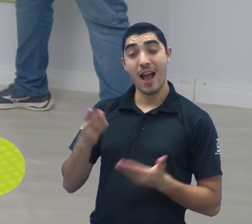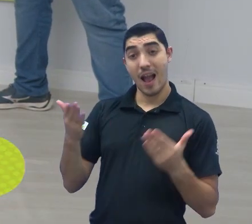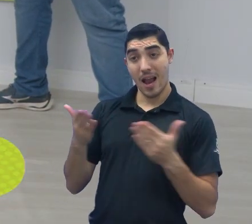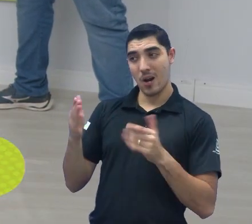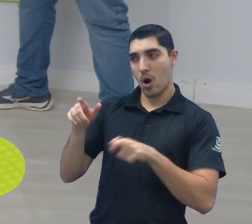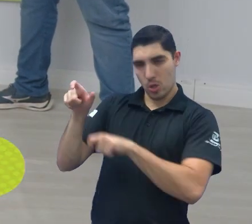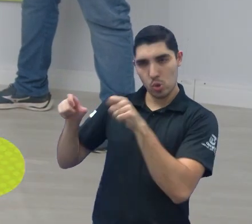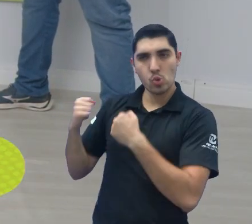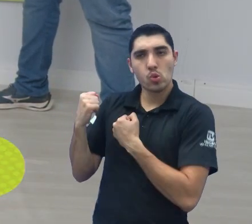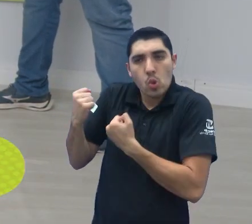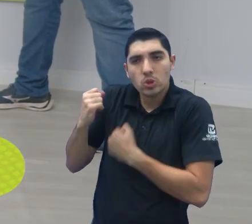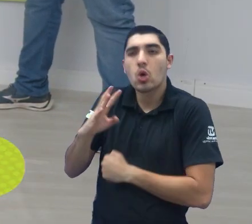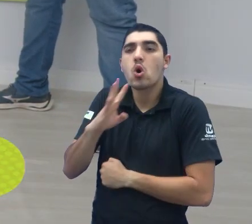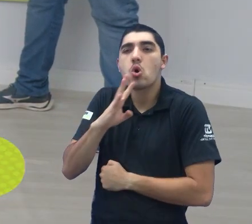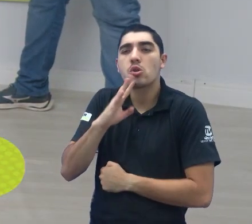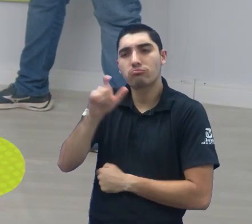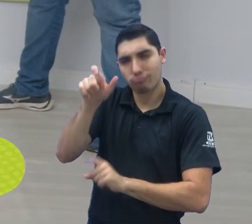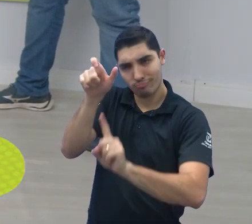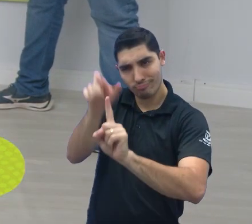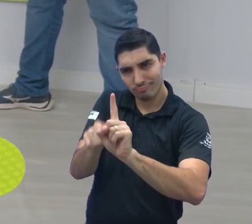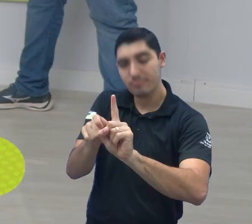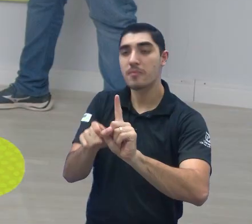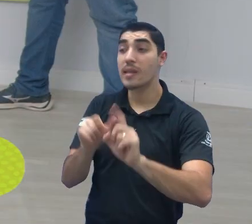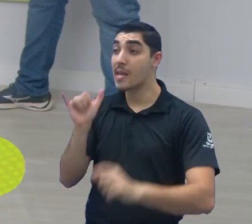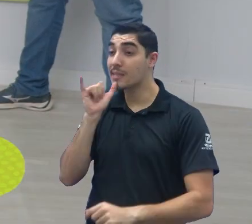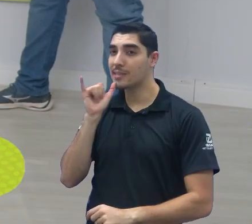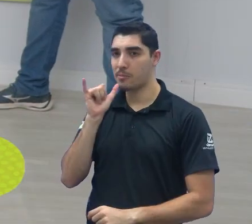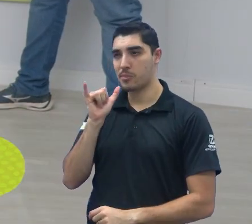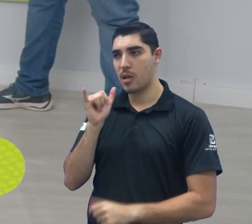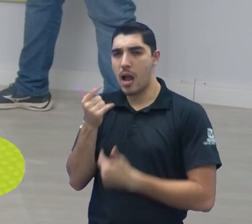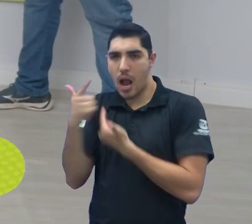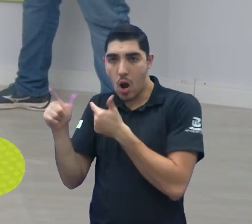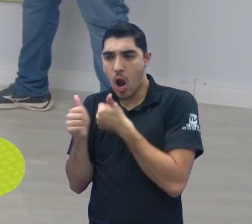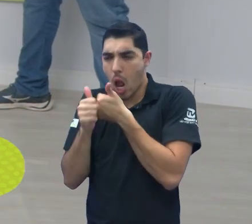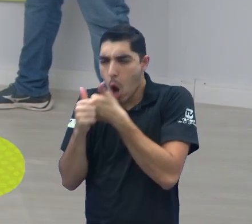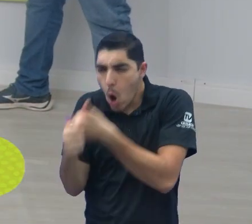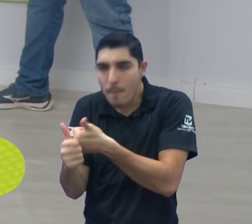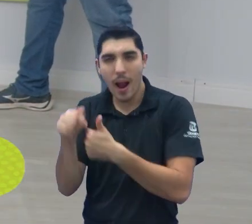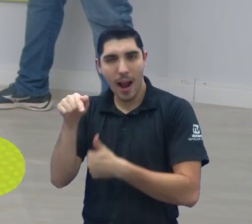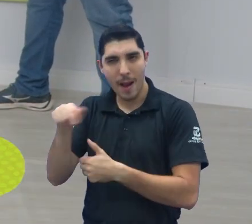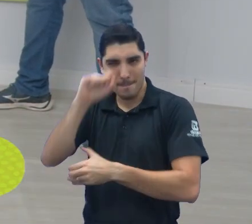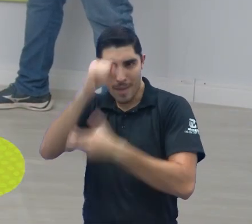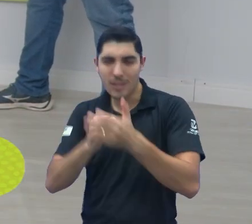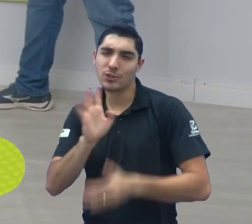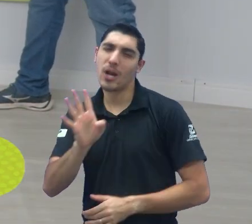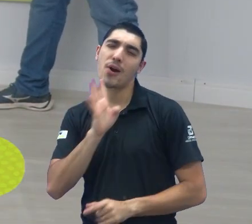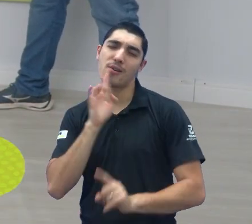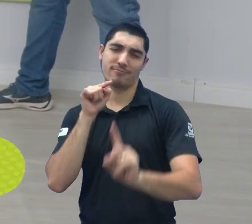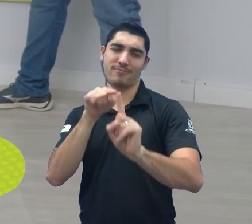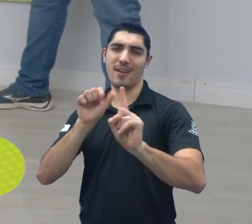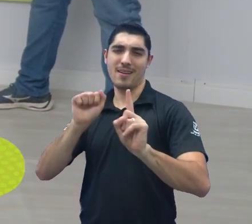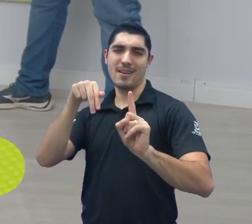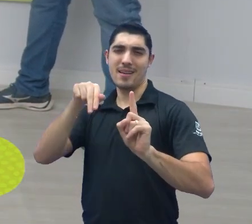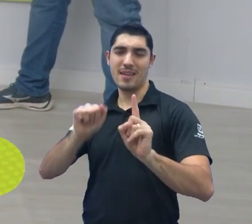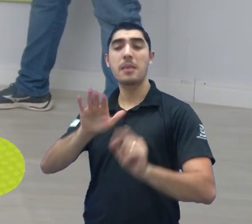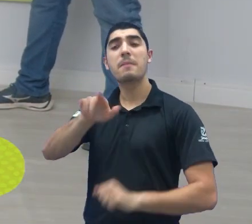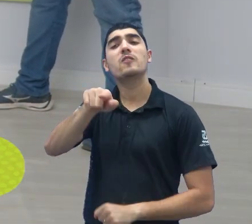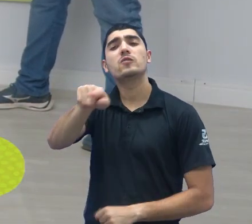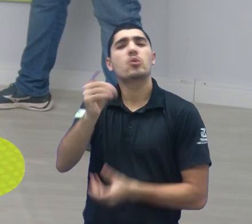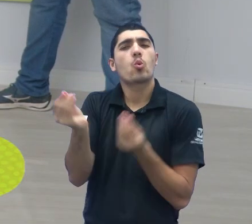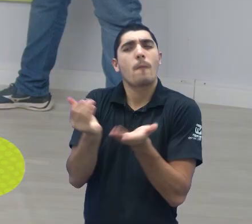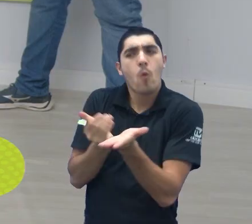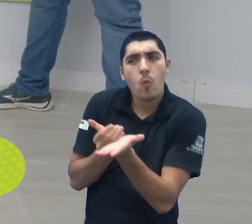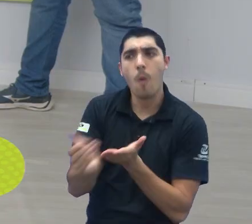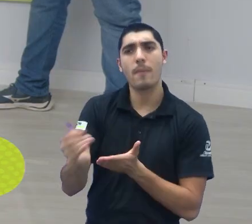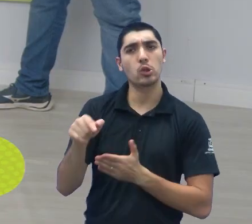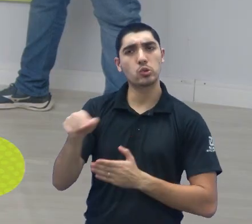conhecer, né? Quem acompanha o basquete sempre te vê lá no adulto, seja nas categorias de base e tudo mais. Como é que você entrou no basquete? Como é que foi a